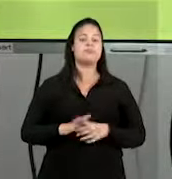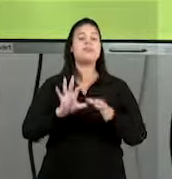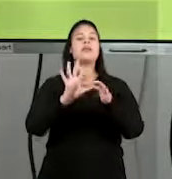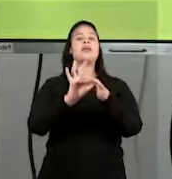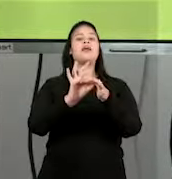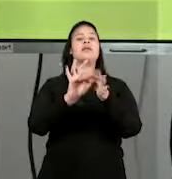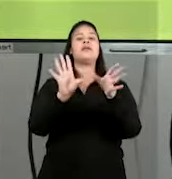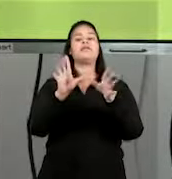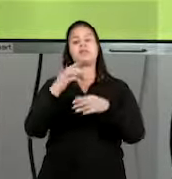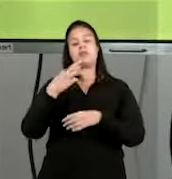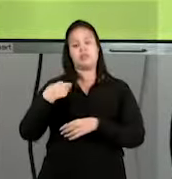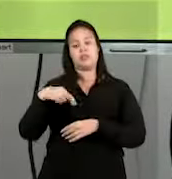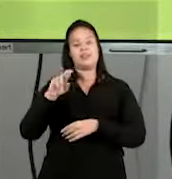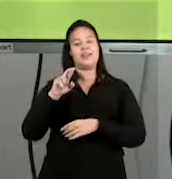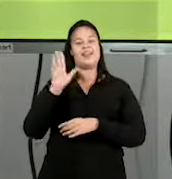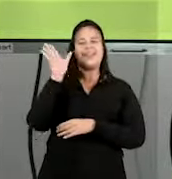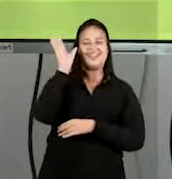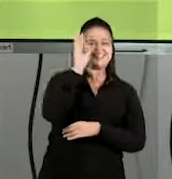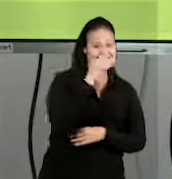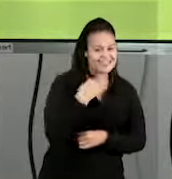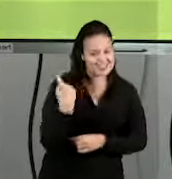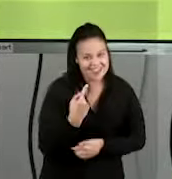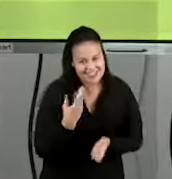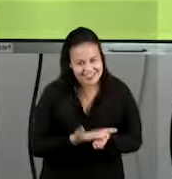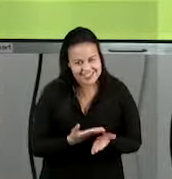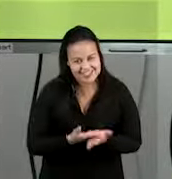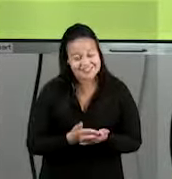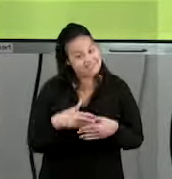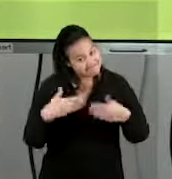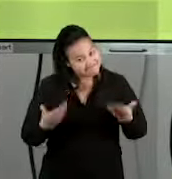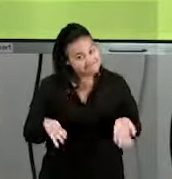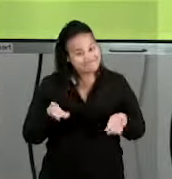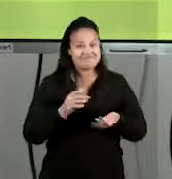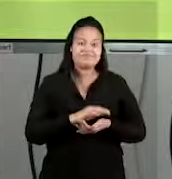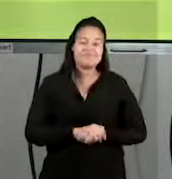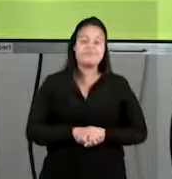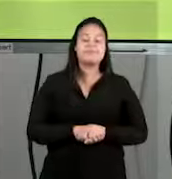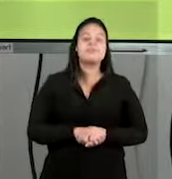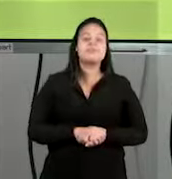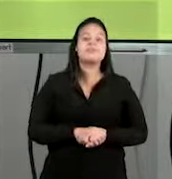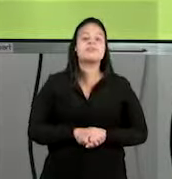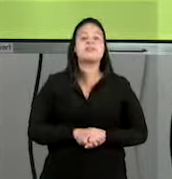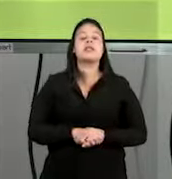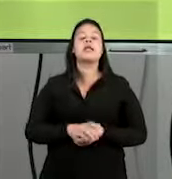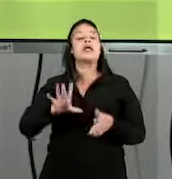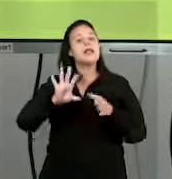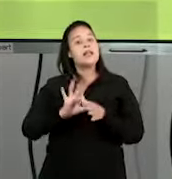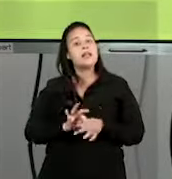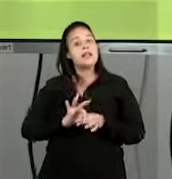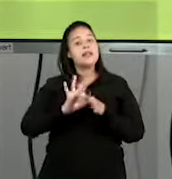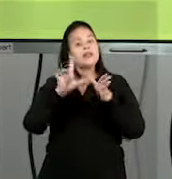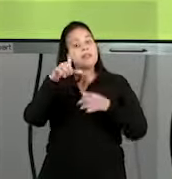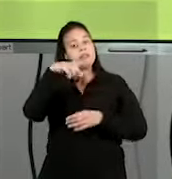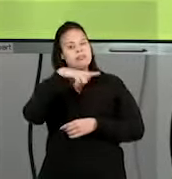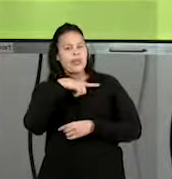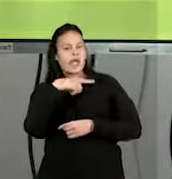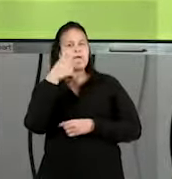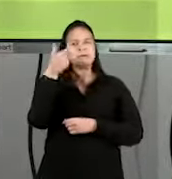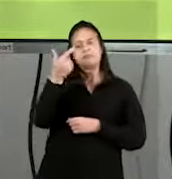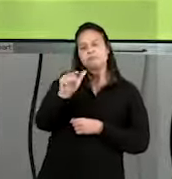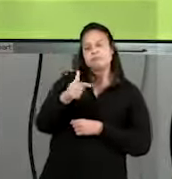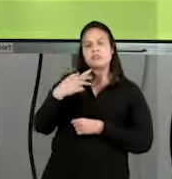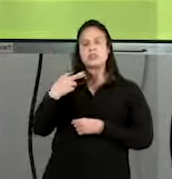Liberdade religiosa, interessante para a nossa aula, pois a liberdade de ter ou não uma religião,